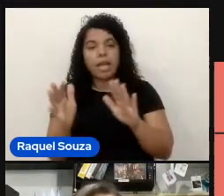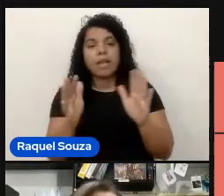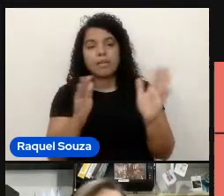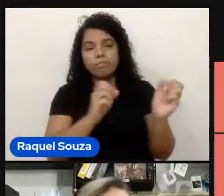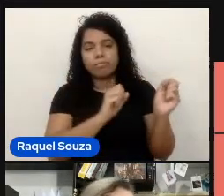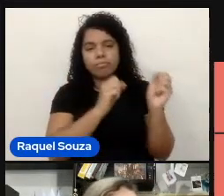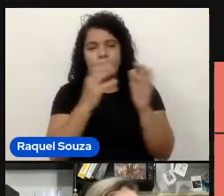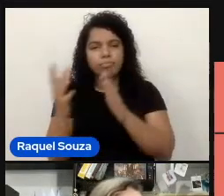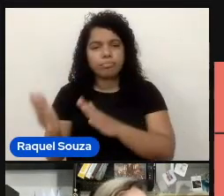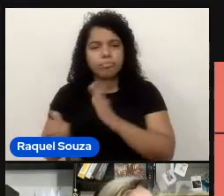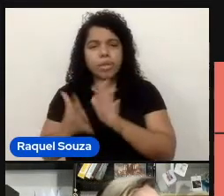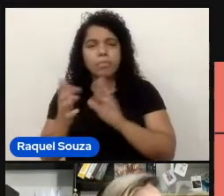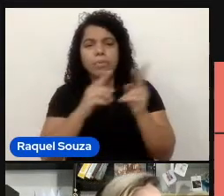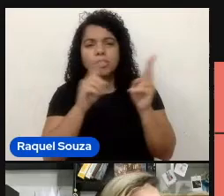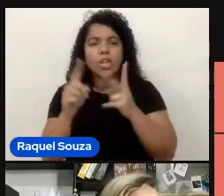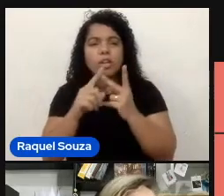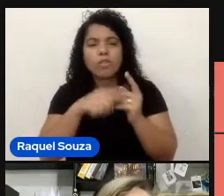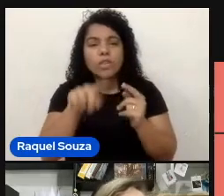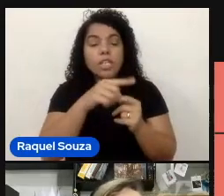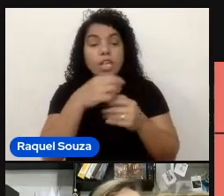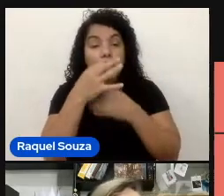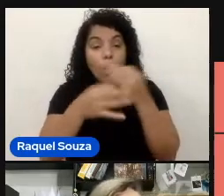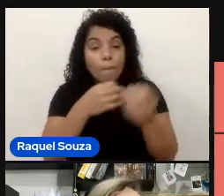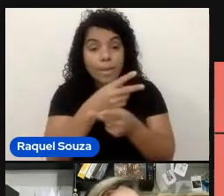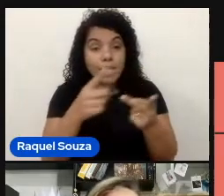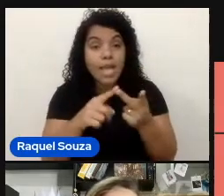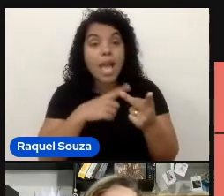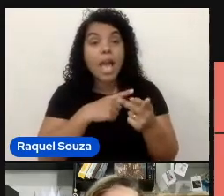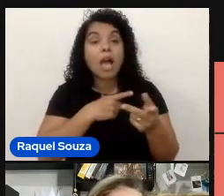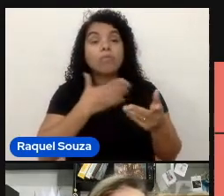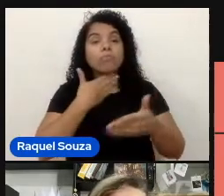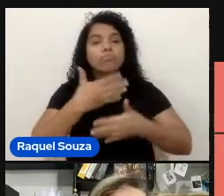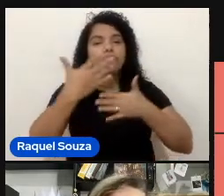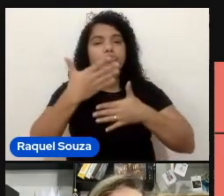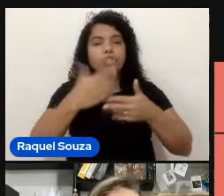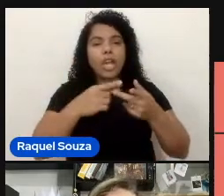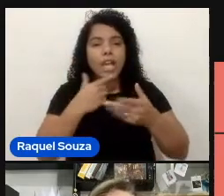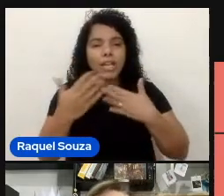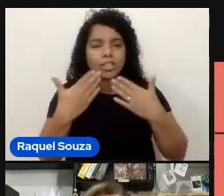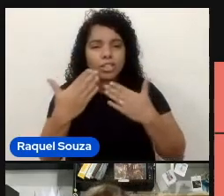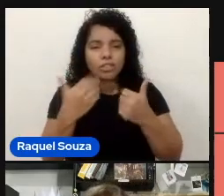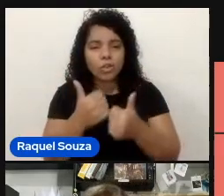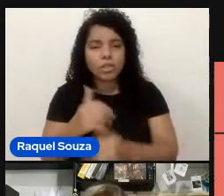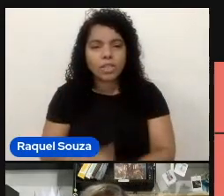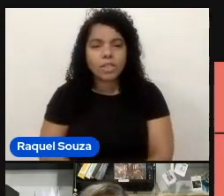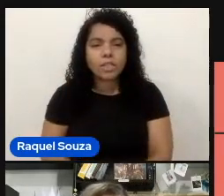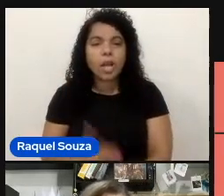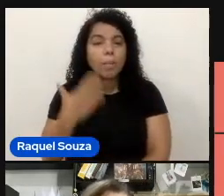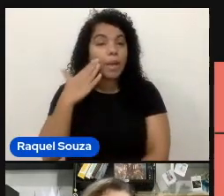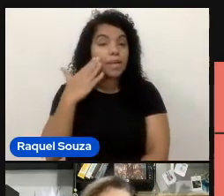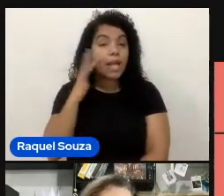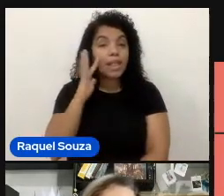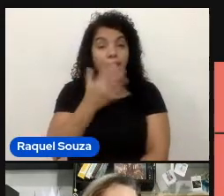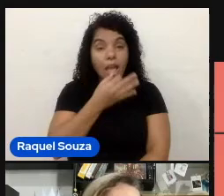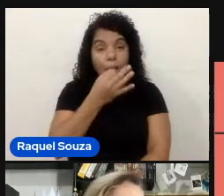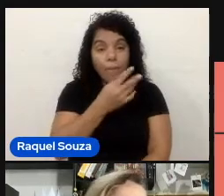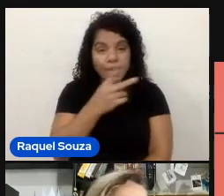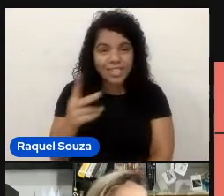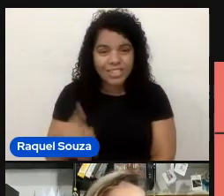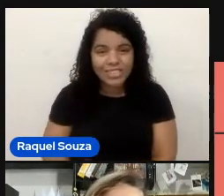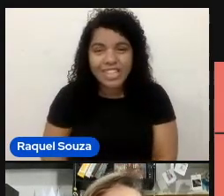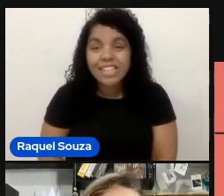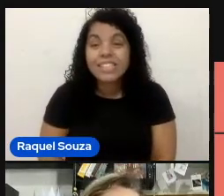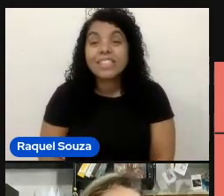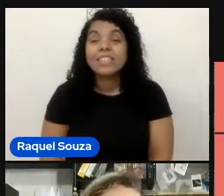deu sua opinião, vocês também deram opinião aí no chat, fiquei interagindo com vocês no chat também, para entender a opinião de vocês. Então, a